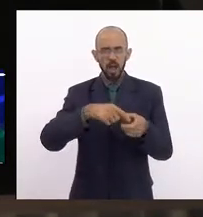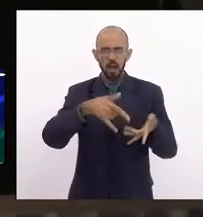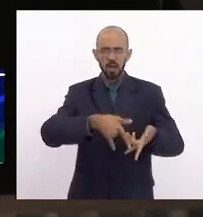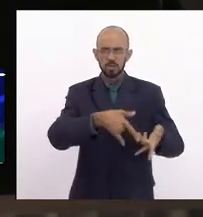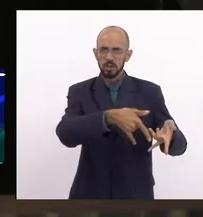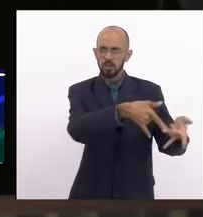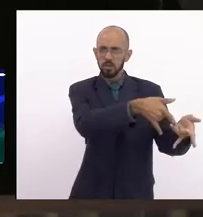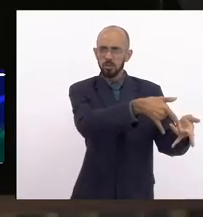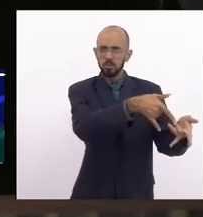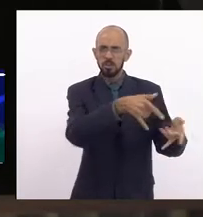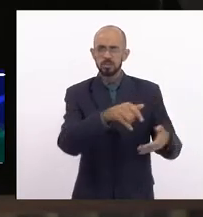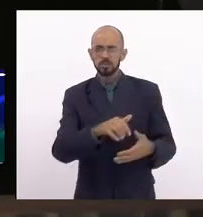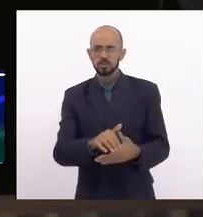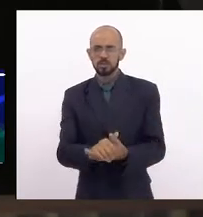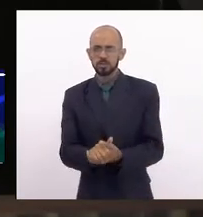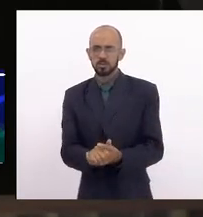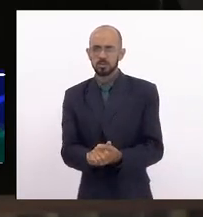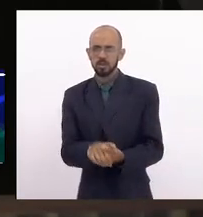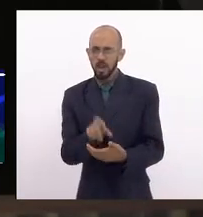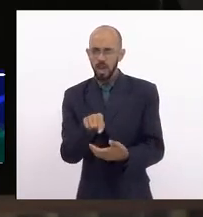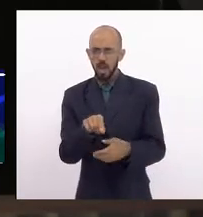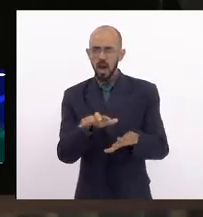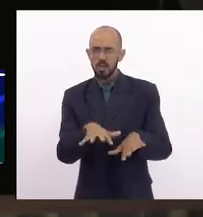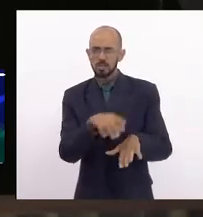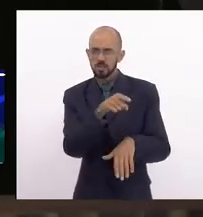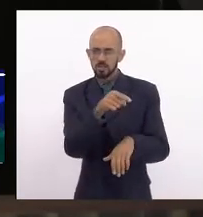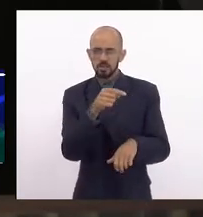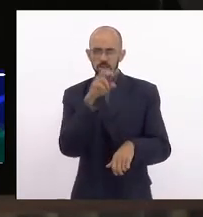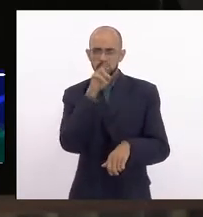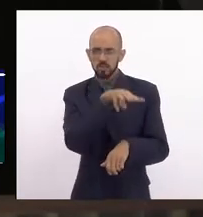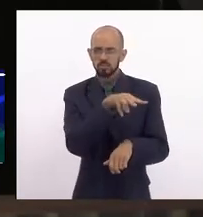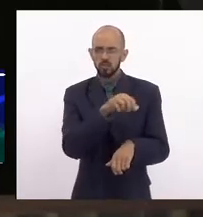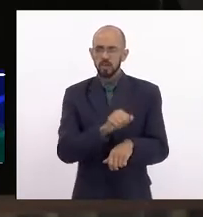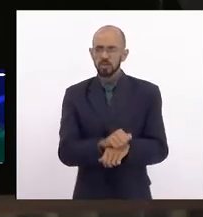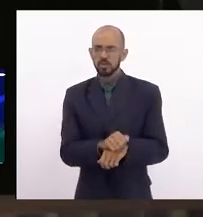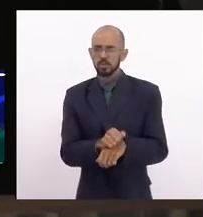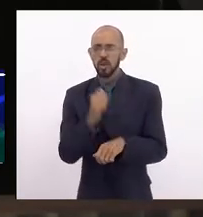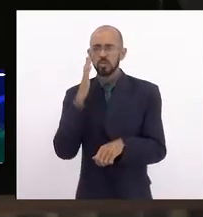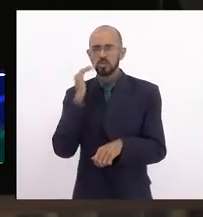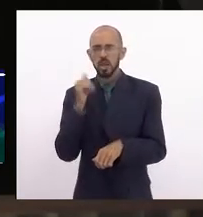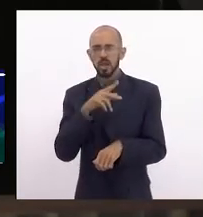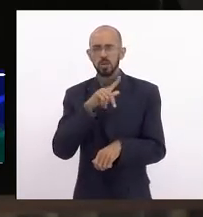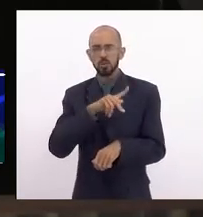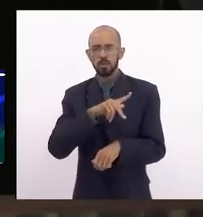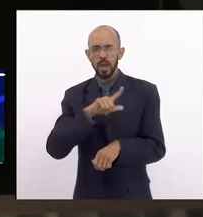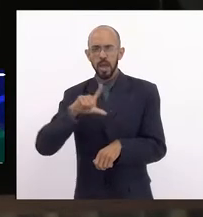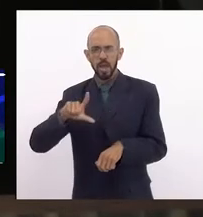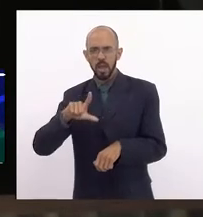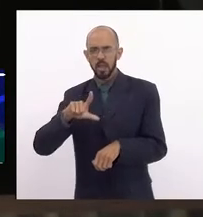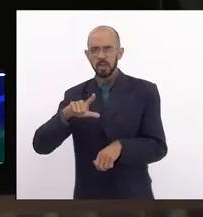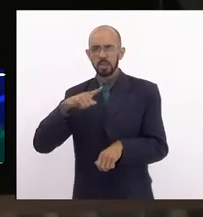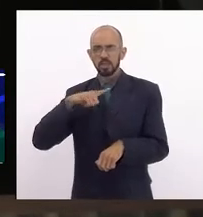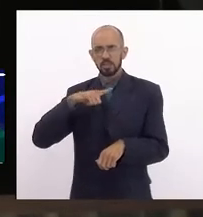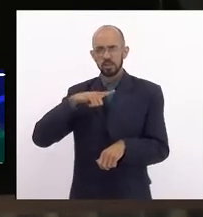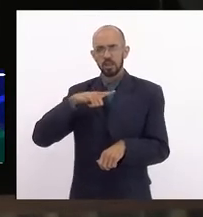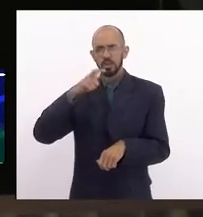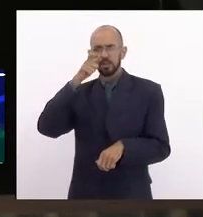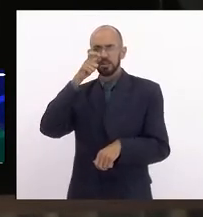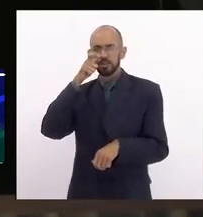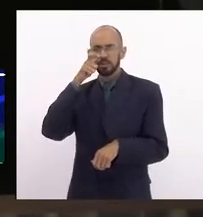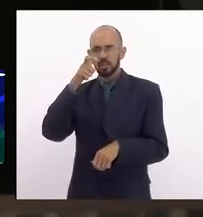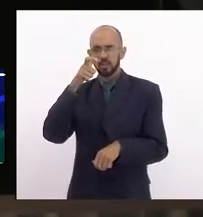que nós estamos vendo É eu sei que esse PL está cheio de boas